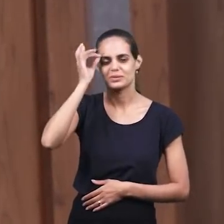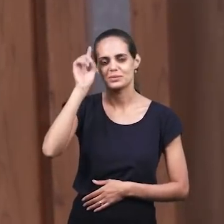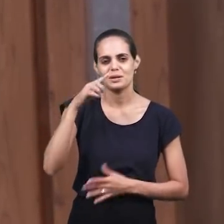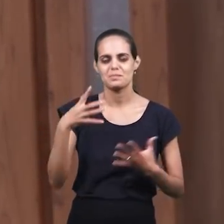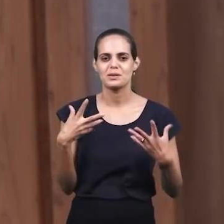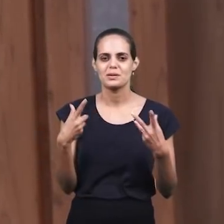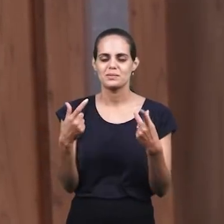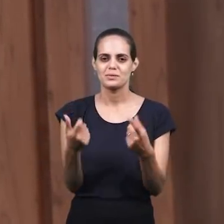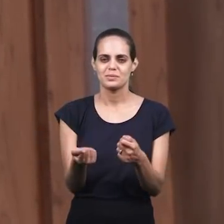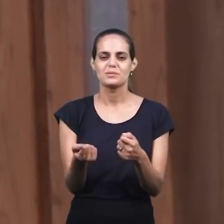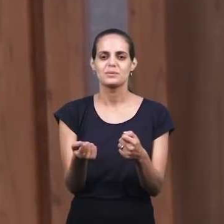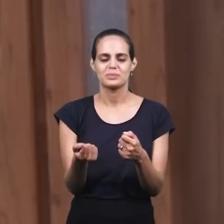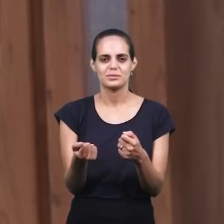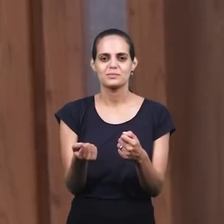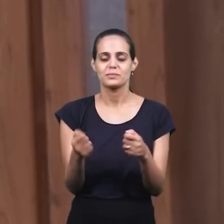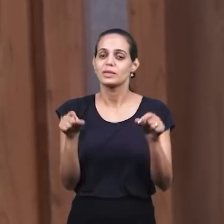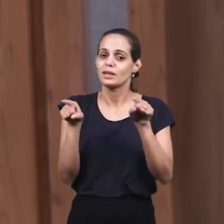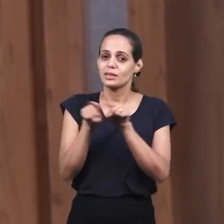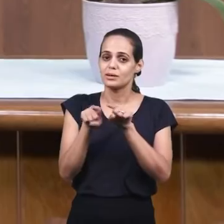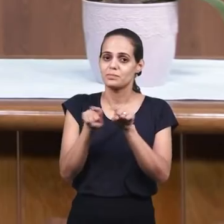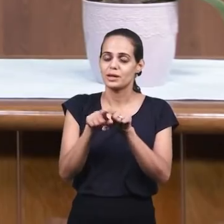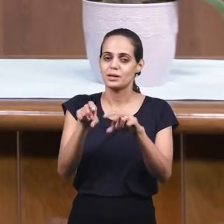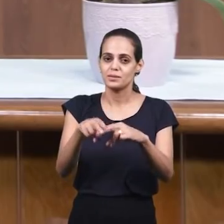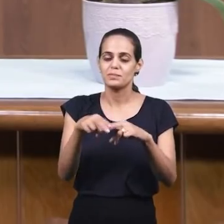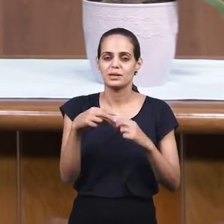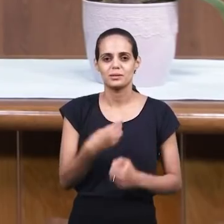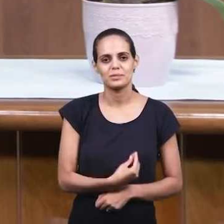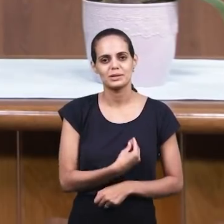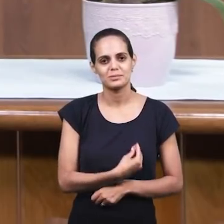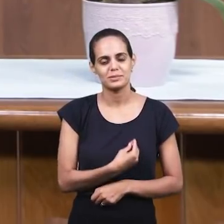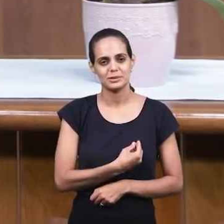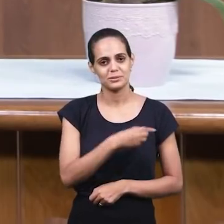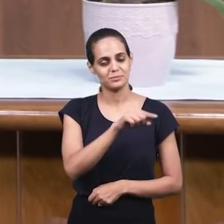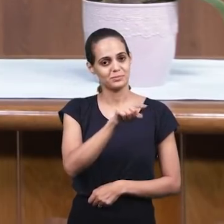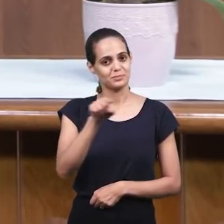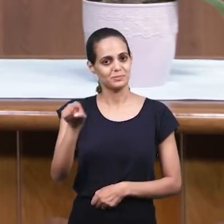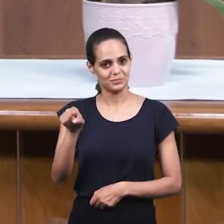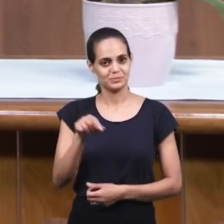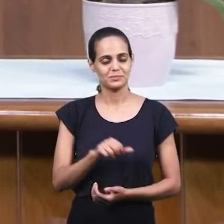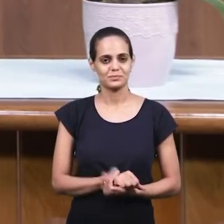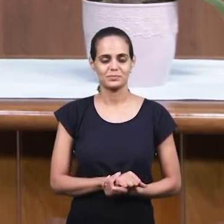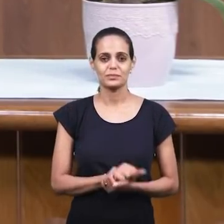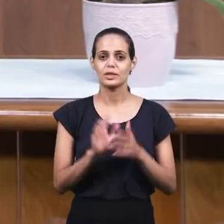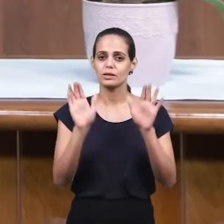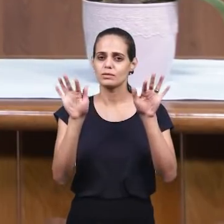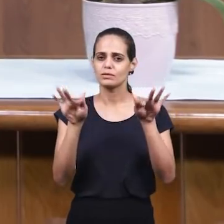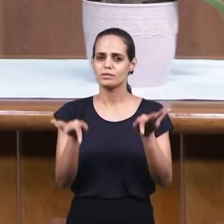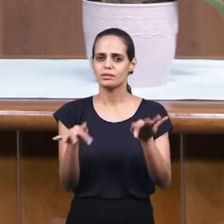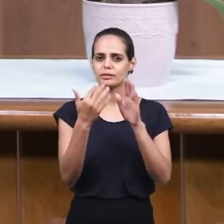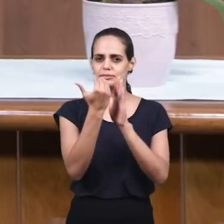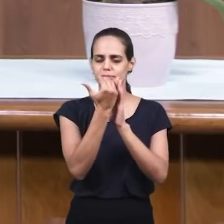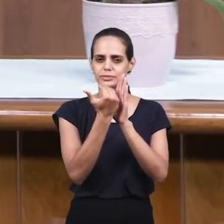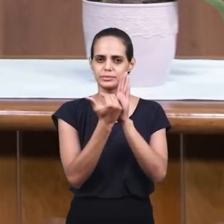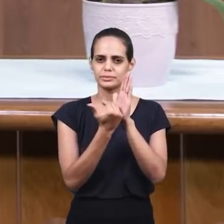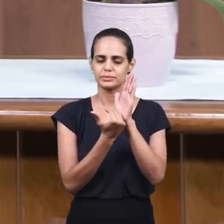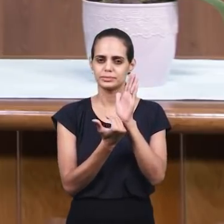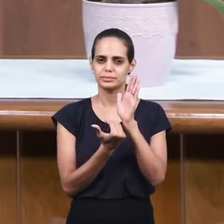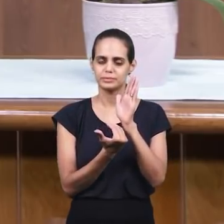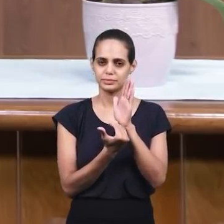por isso e pela participação dos irmãos. Muito bem, nós estamos chegando então ao final dessa programação,